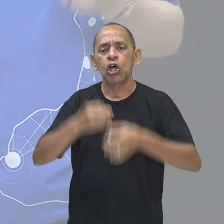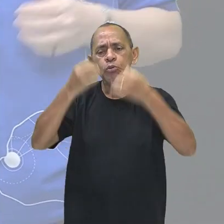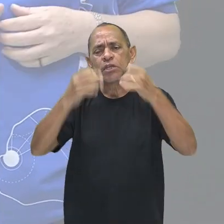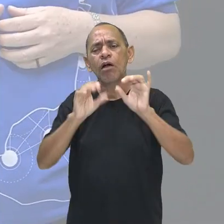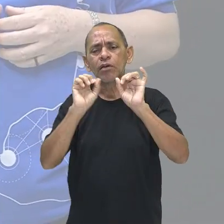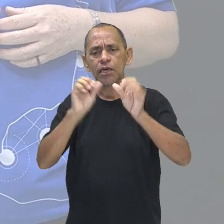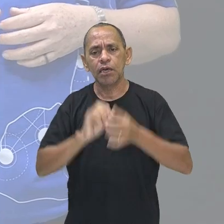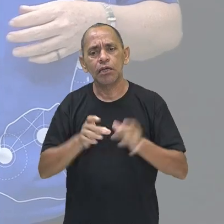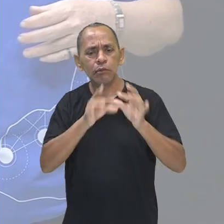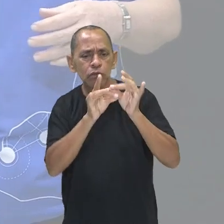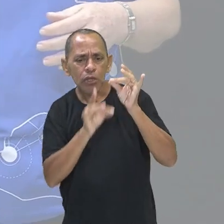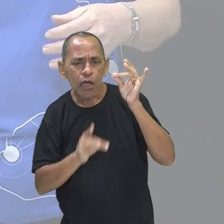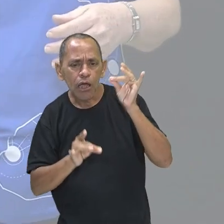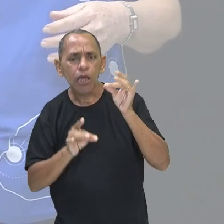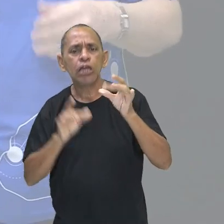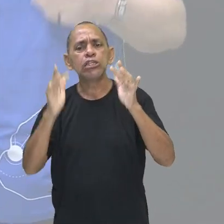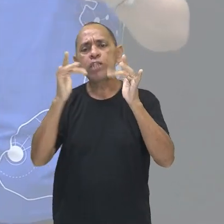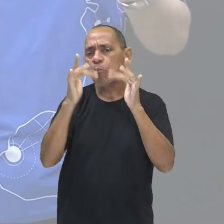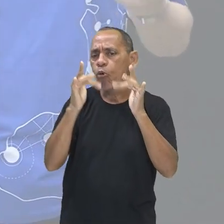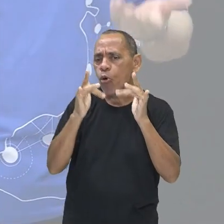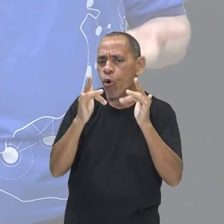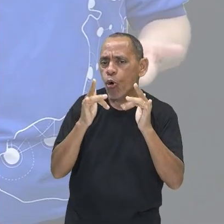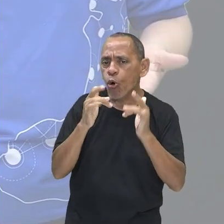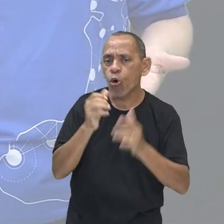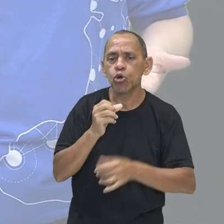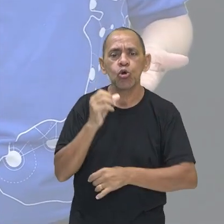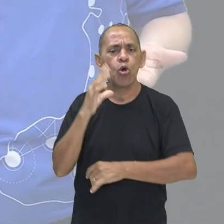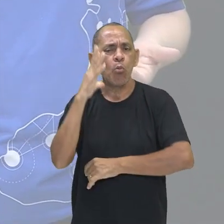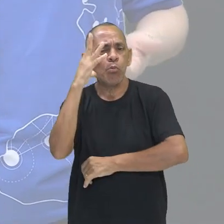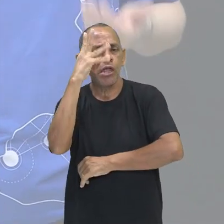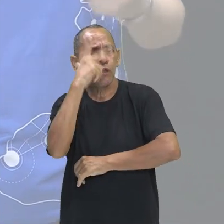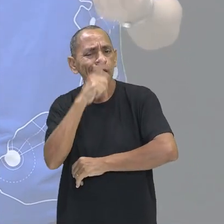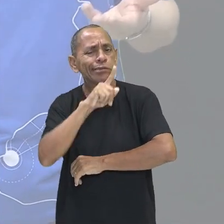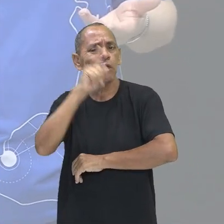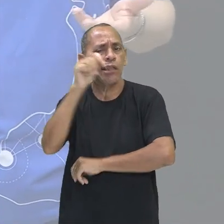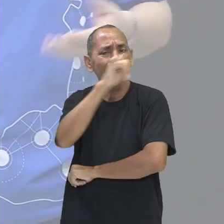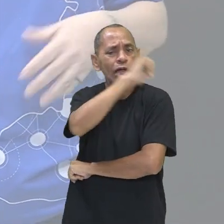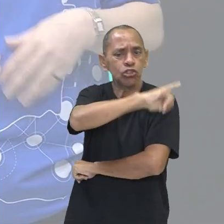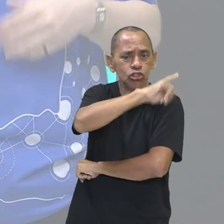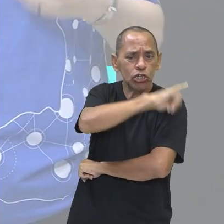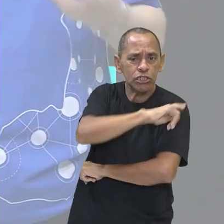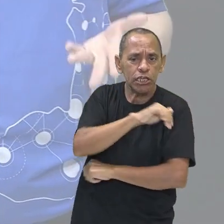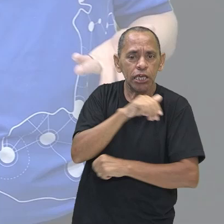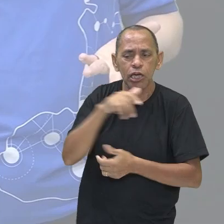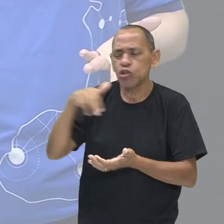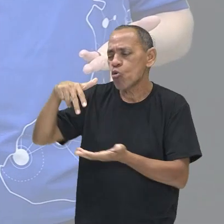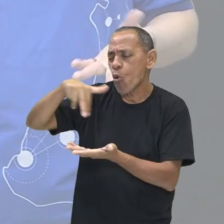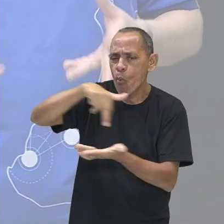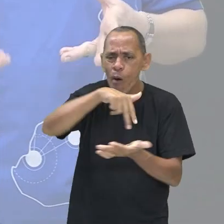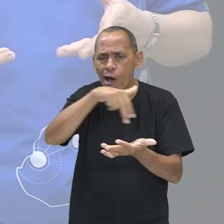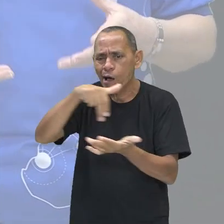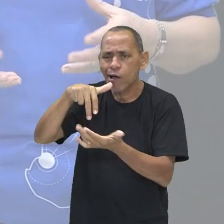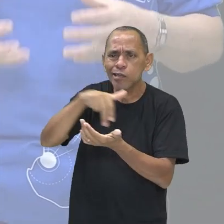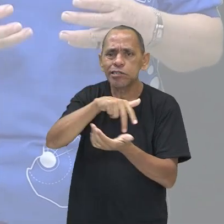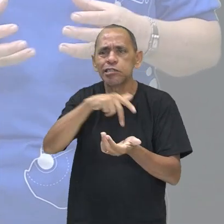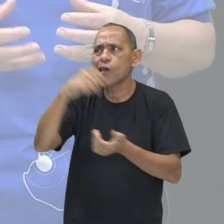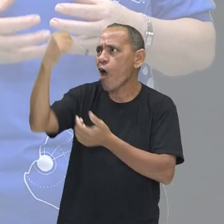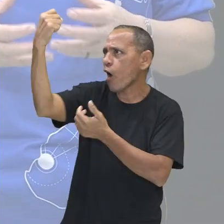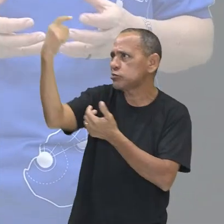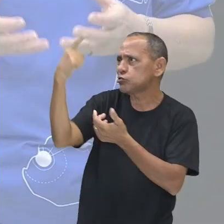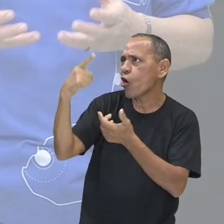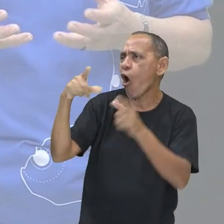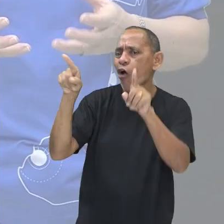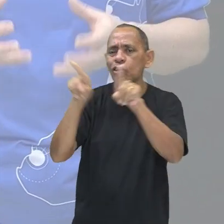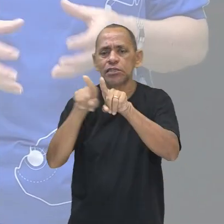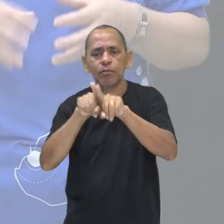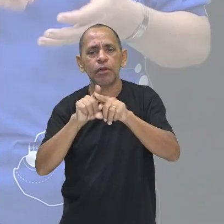do Rio de Janeiro, do passear, do pôr do sol, da mulher, do amor, né? Então Noel Rosa também vai